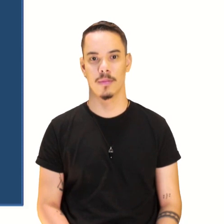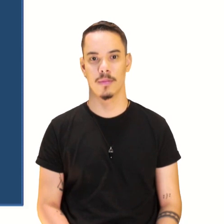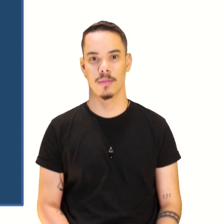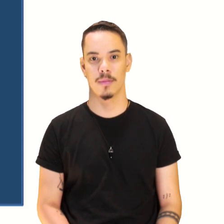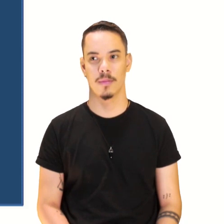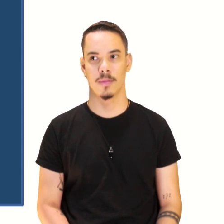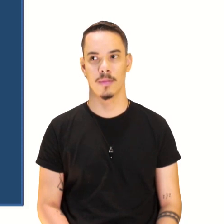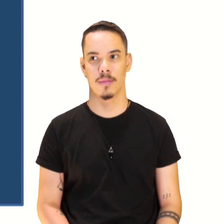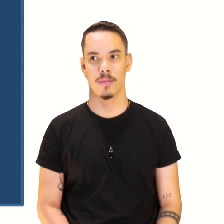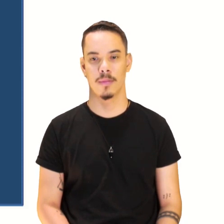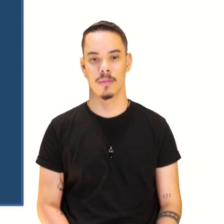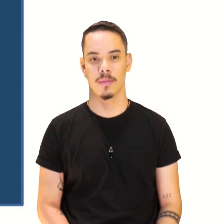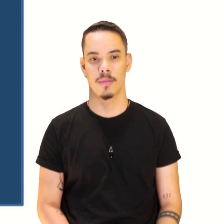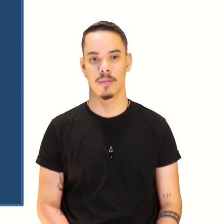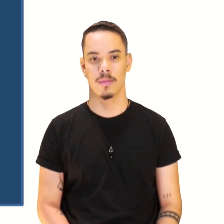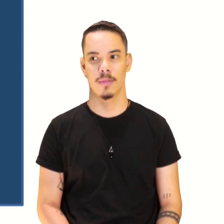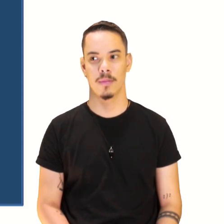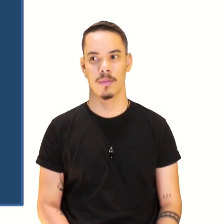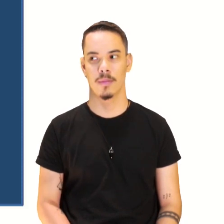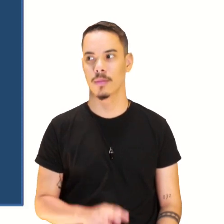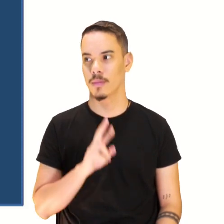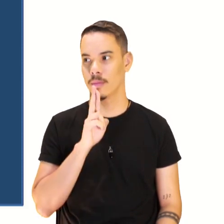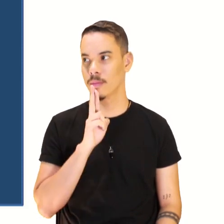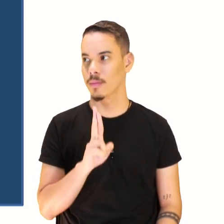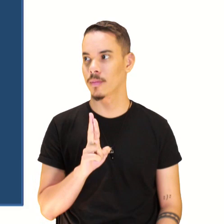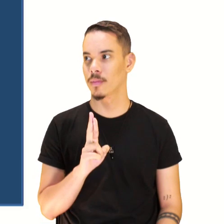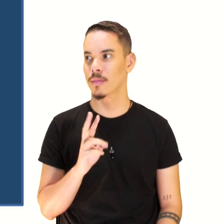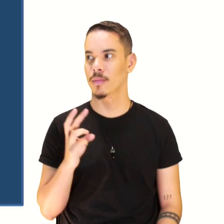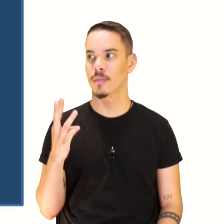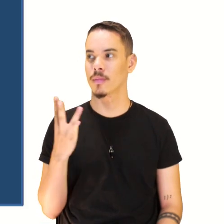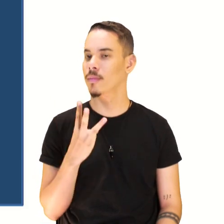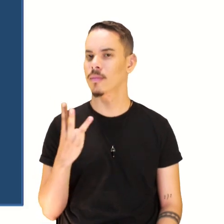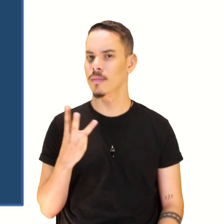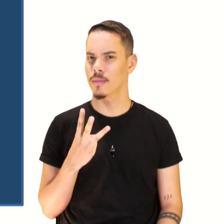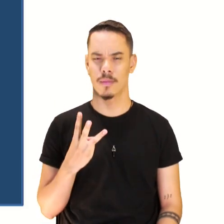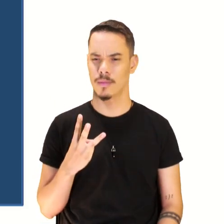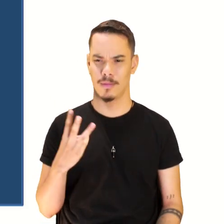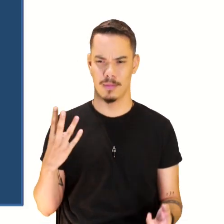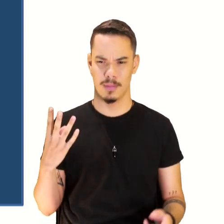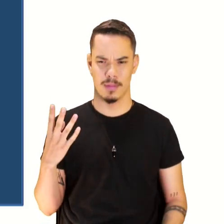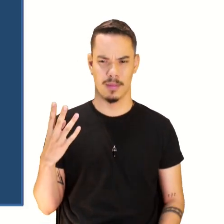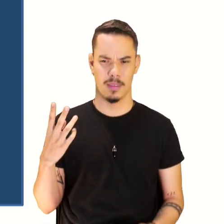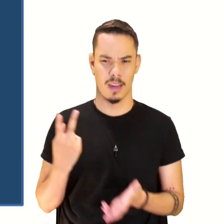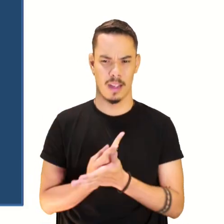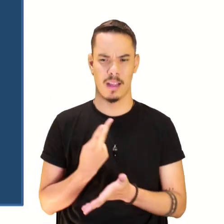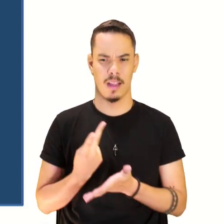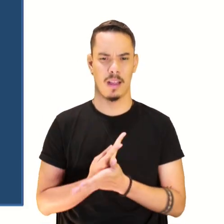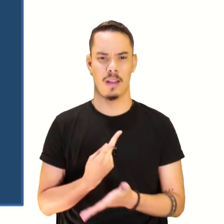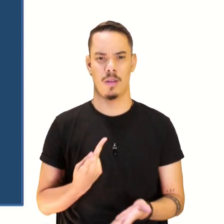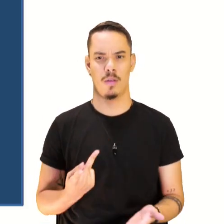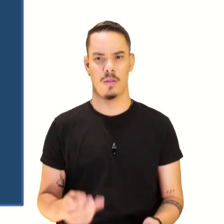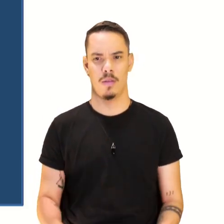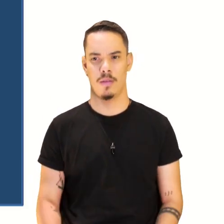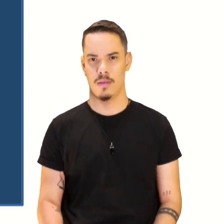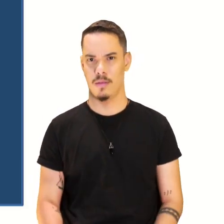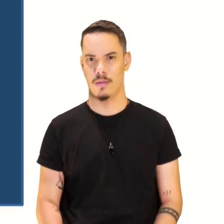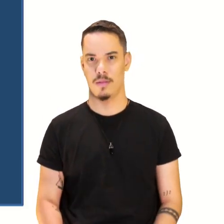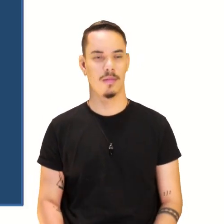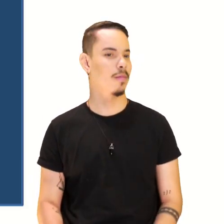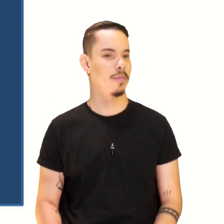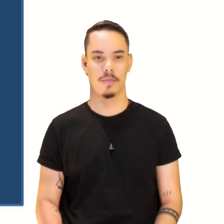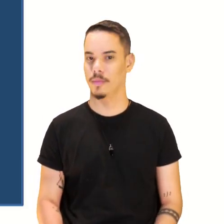Qual a resposta a resposta é o 3 como assim algo de errado não está certo bora ver então